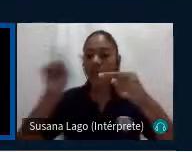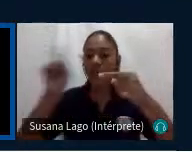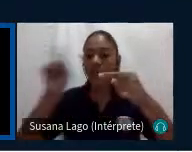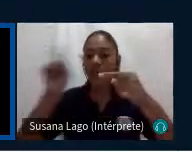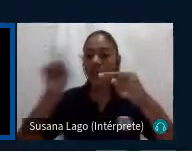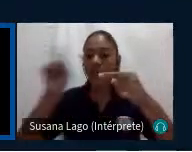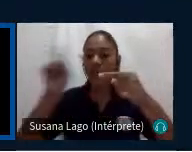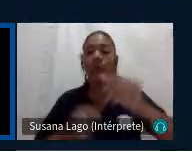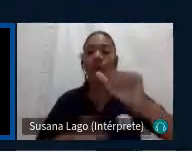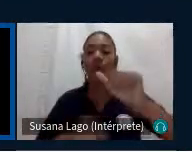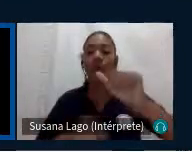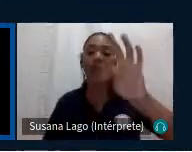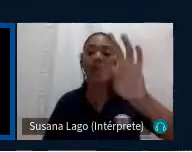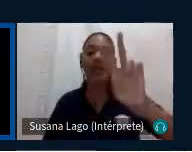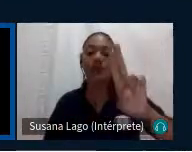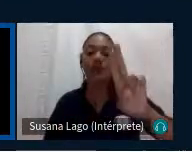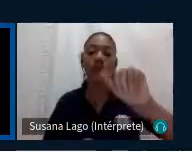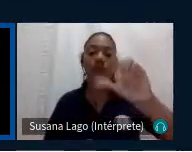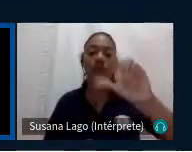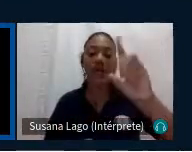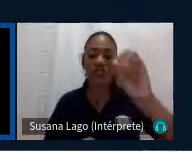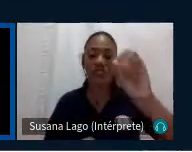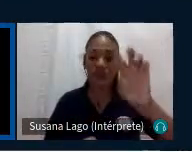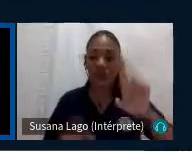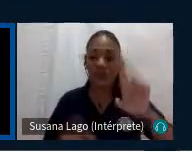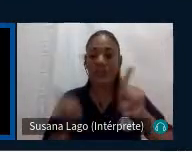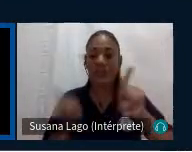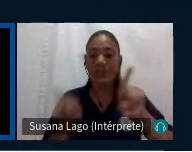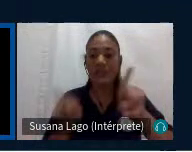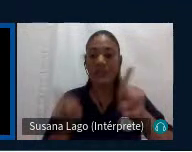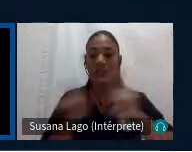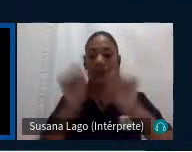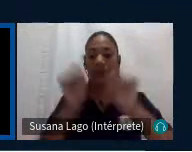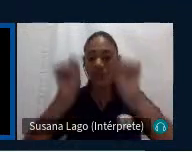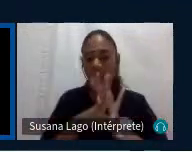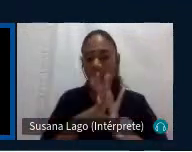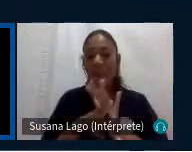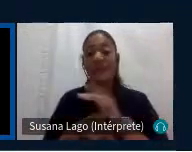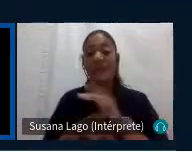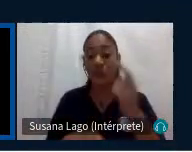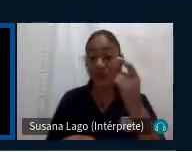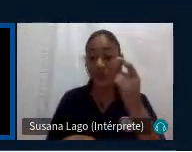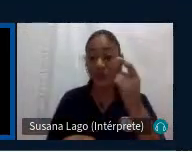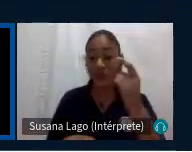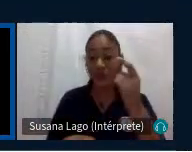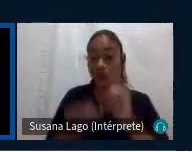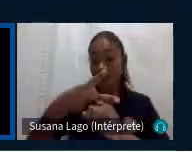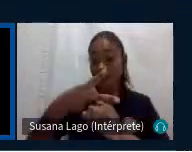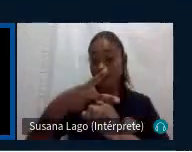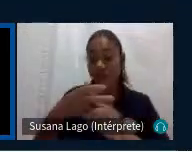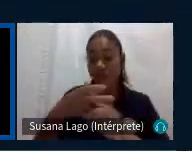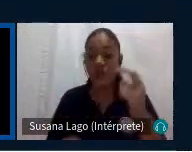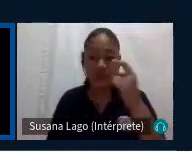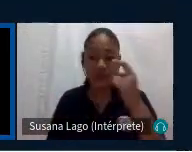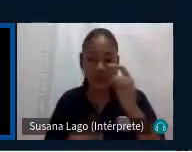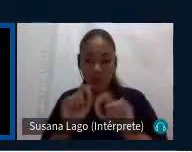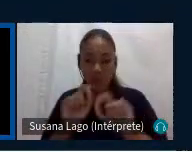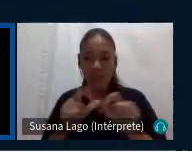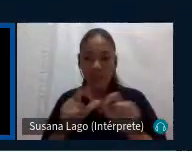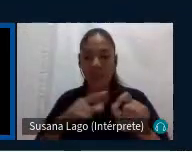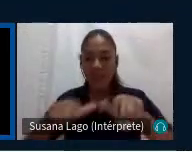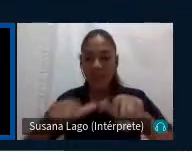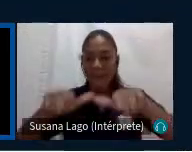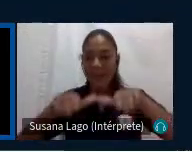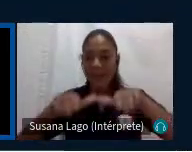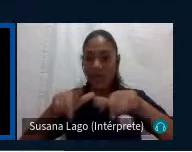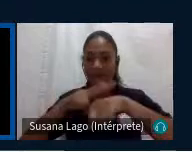sensor de posição. Quando você olha para a tela aí, para essa imagem, você vai ver um motor em cima de uma plaquinha verde e um joystick.